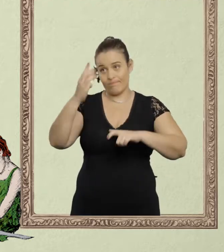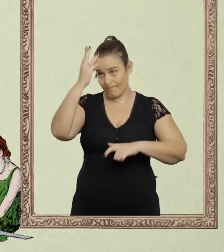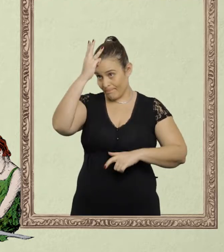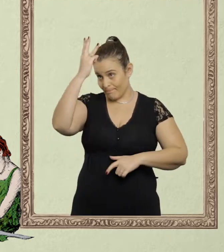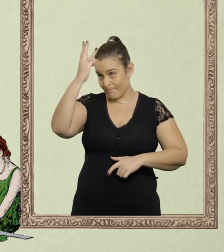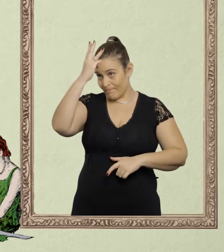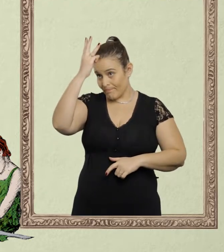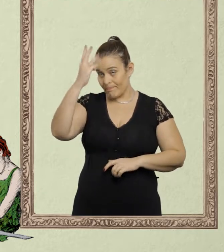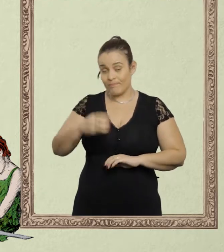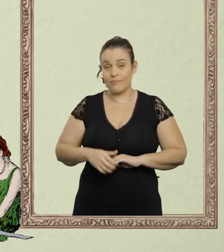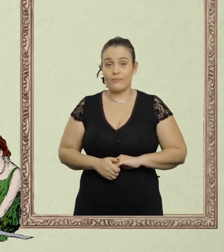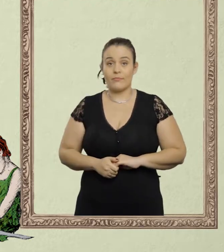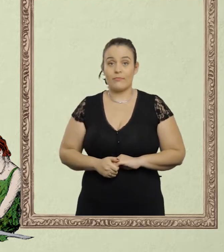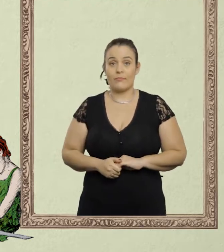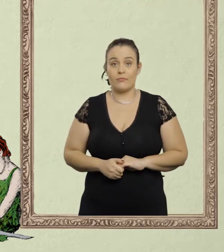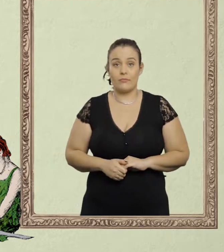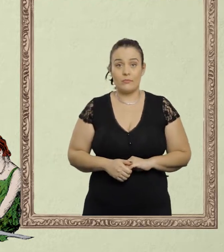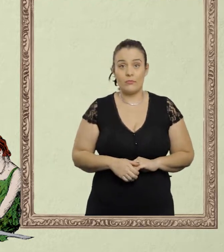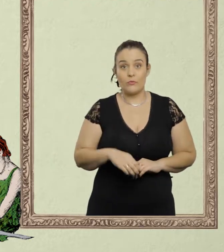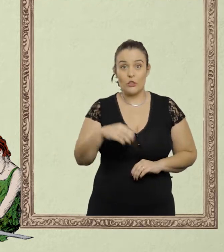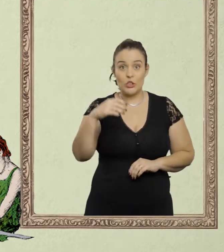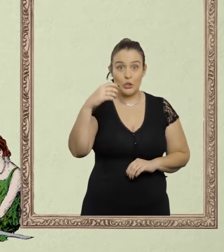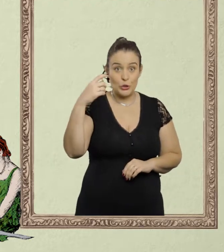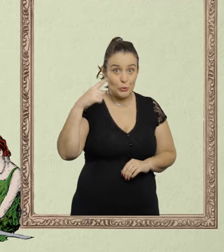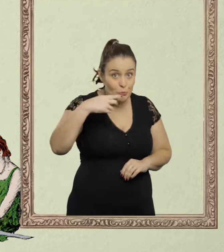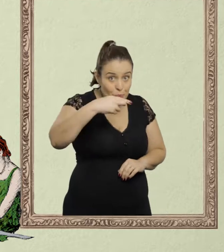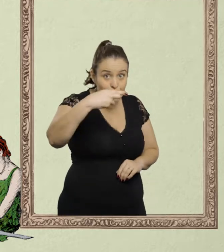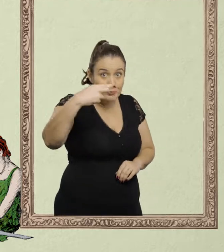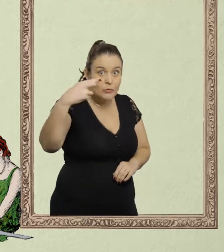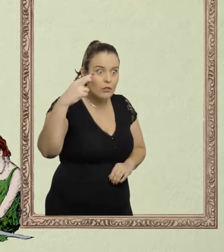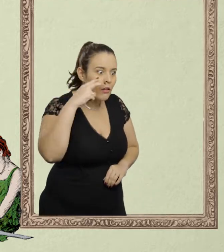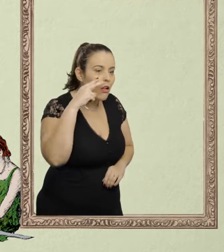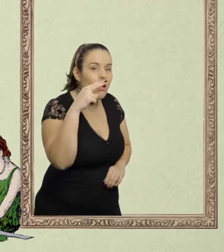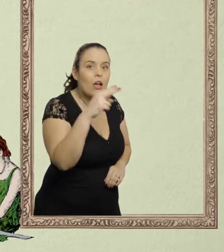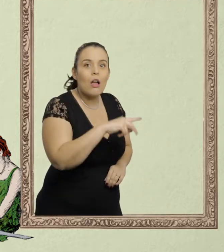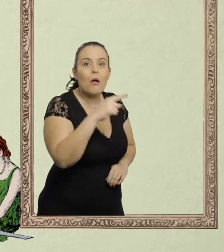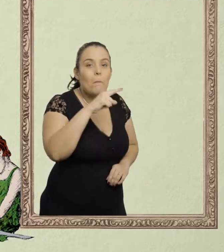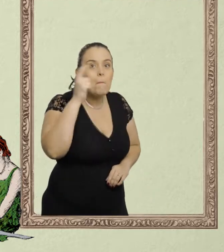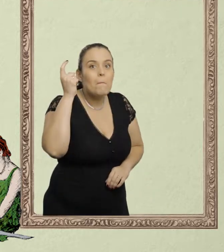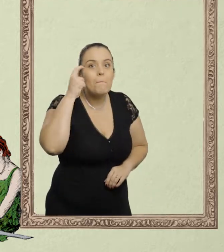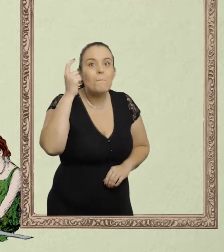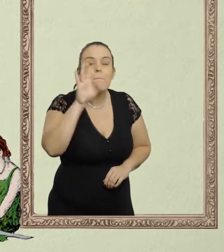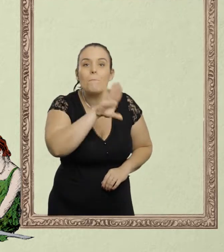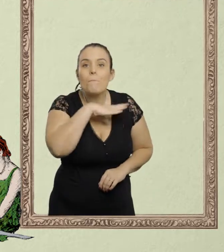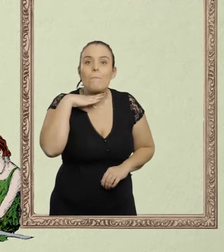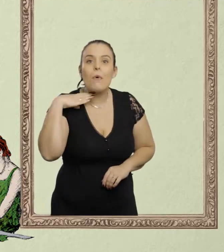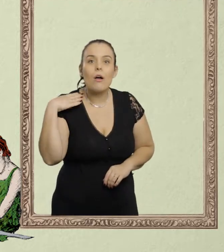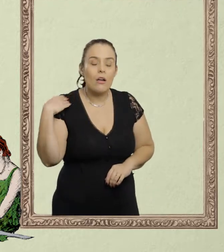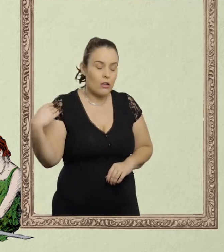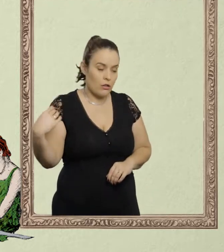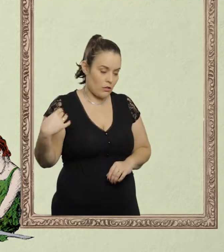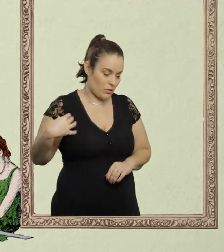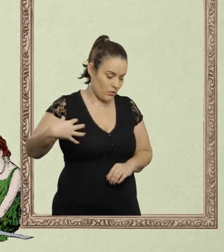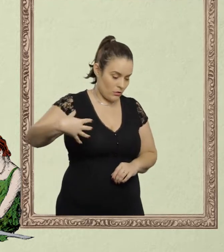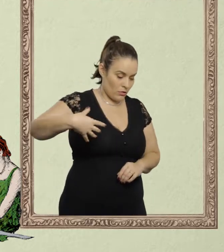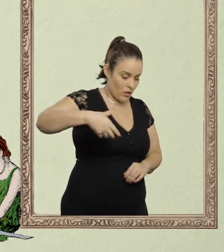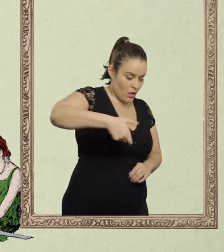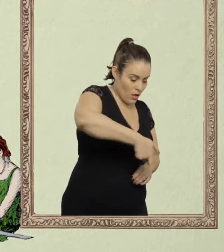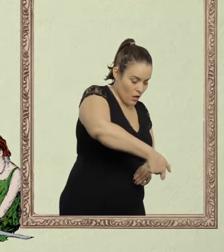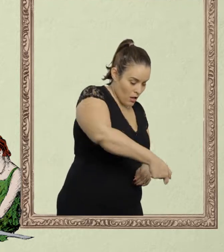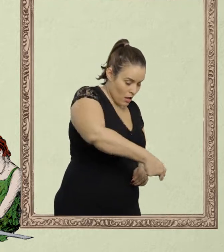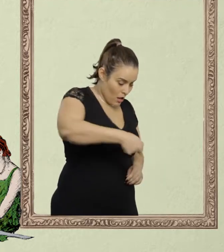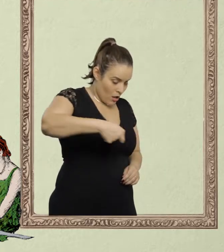está." Peter viu Wendy e pensou que ela estava morta. Ele arrancou a flecha do coração da